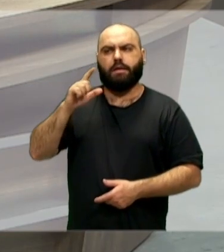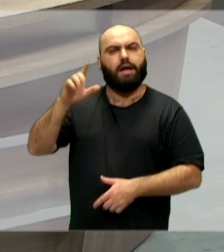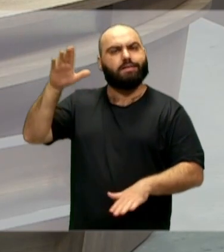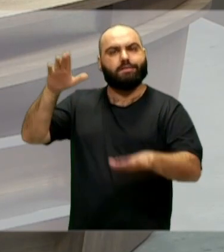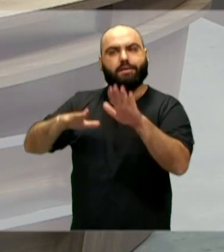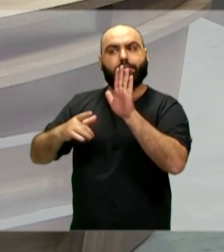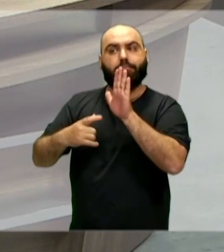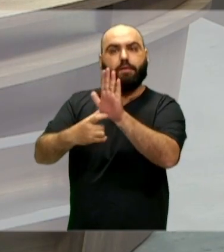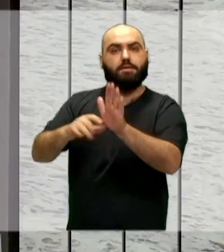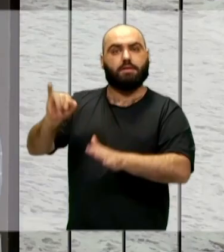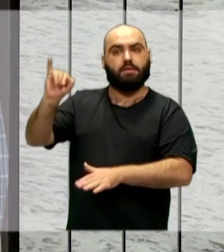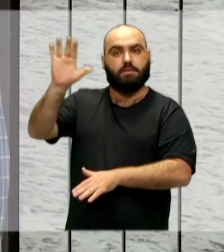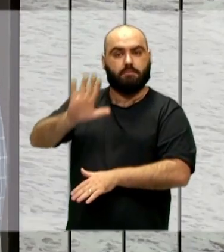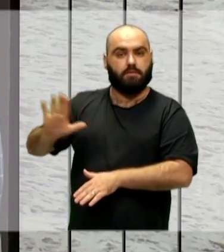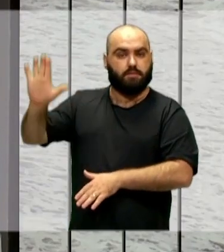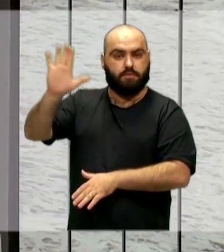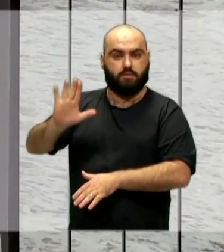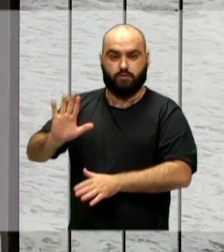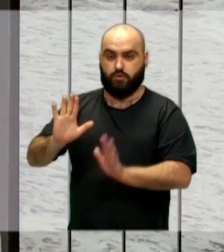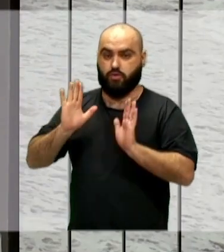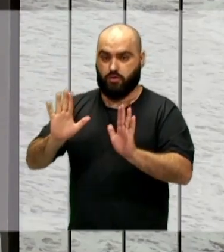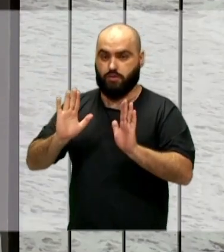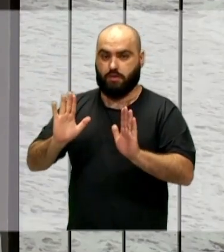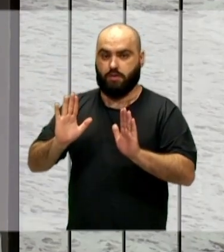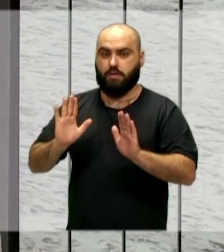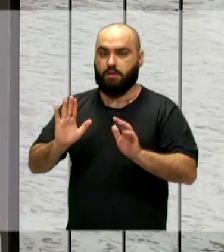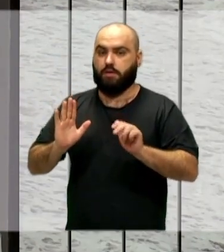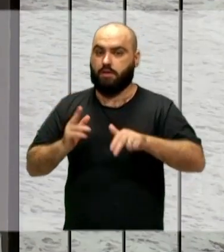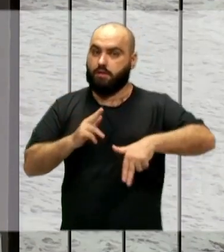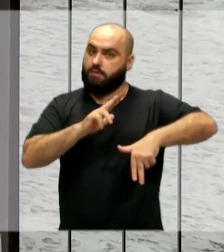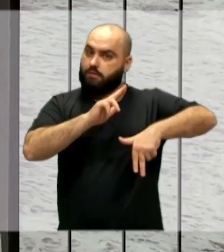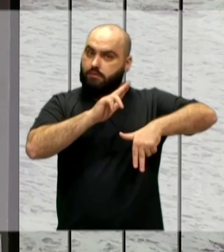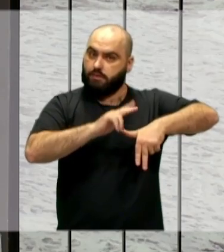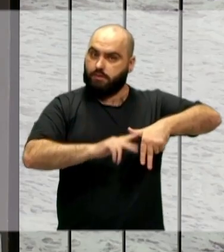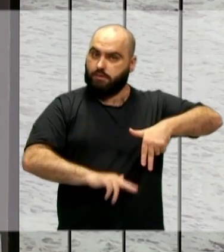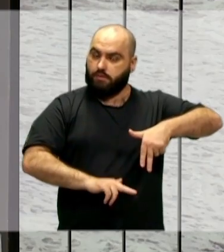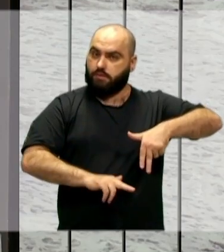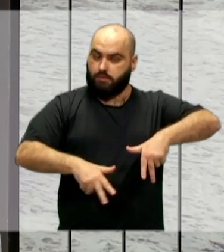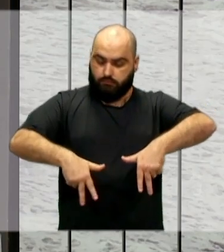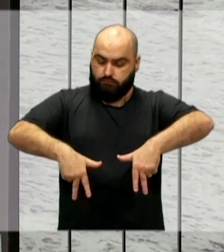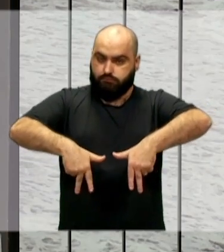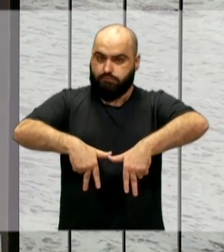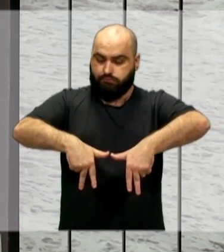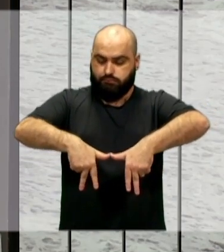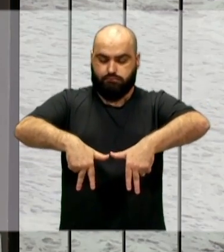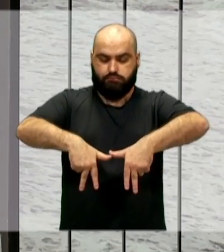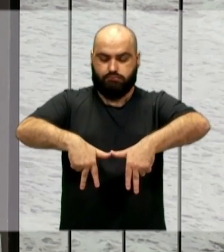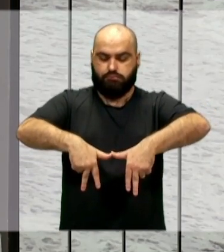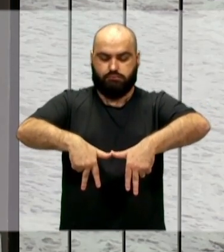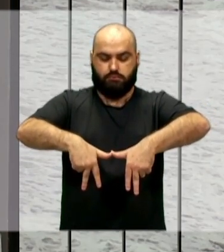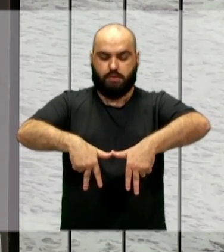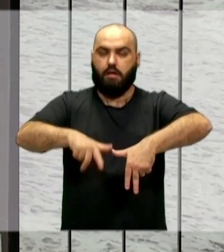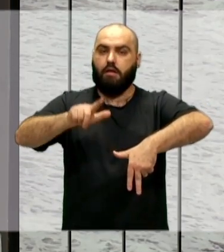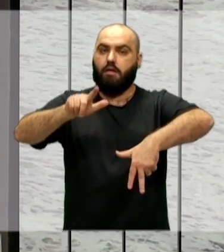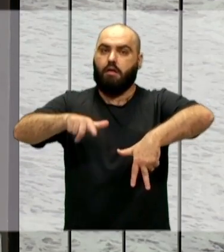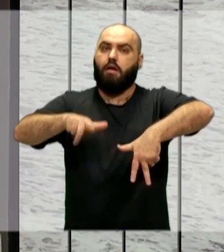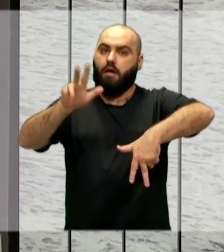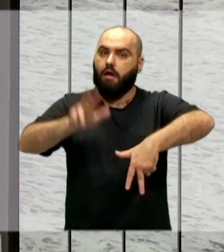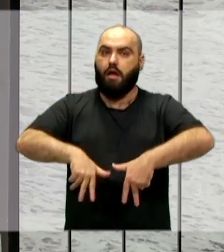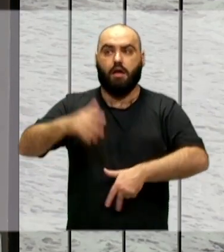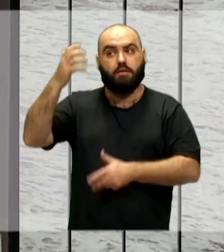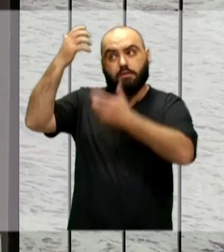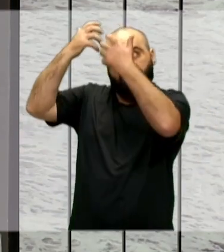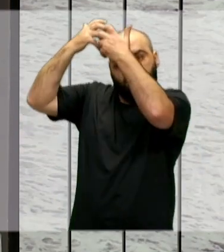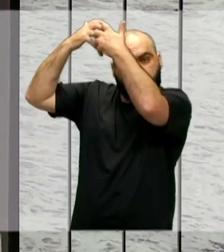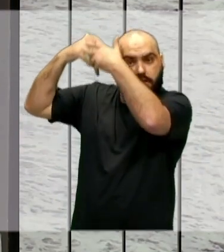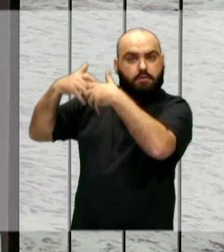a gente fala, identidade é o nosso cérebro. É como você se olha no espelho e se reconhece. Agora, a orientação, a gente representa pelo